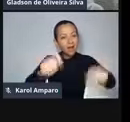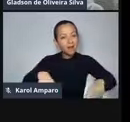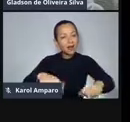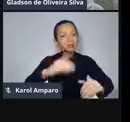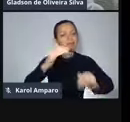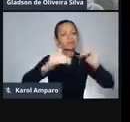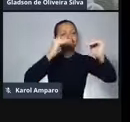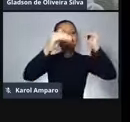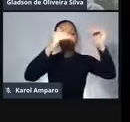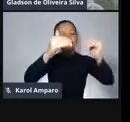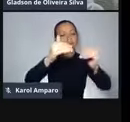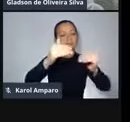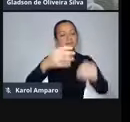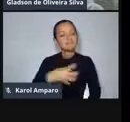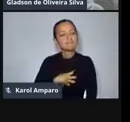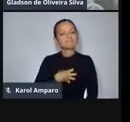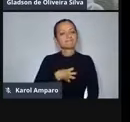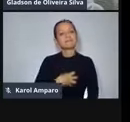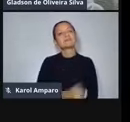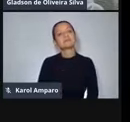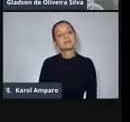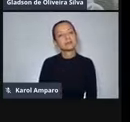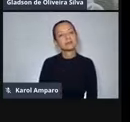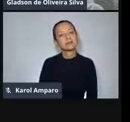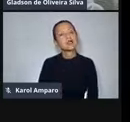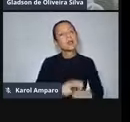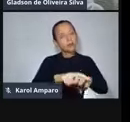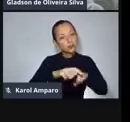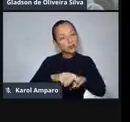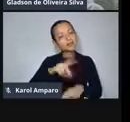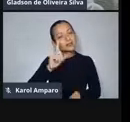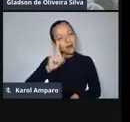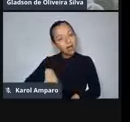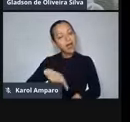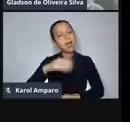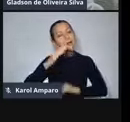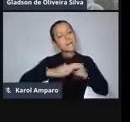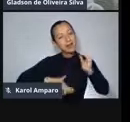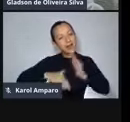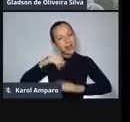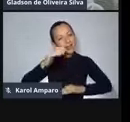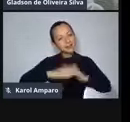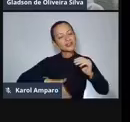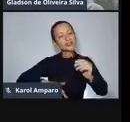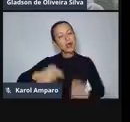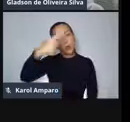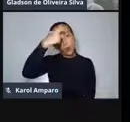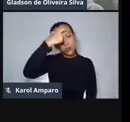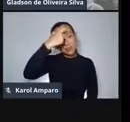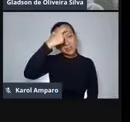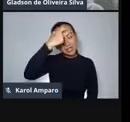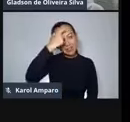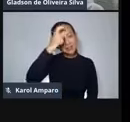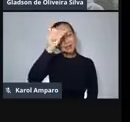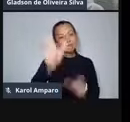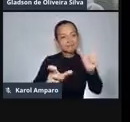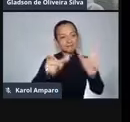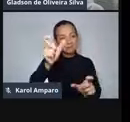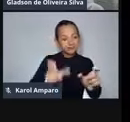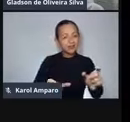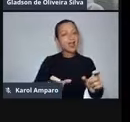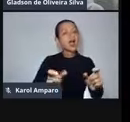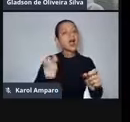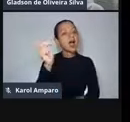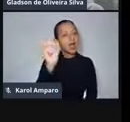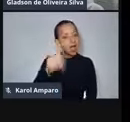de fazer tudo isso. Então, eu estou projetando, né, a consciência para eles de que eles são, sim, necessários